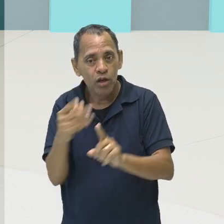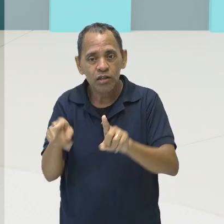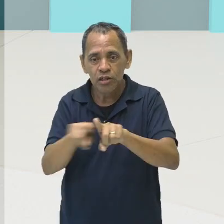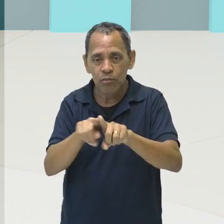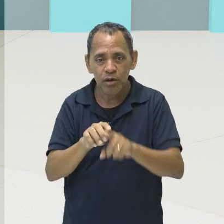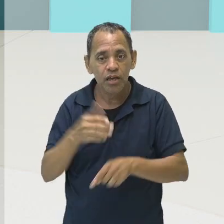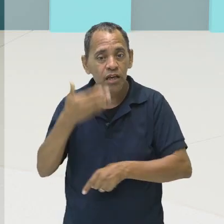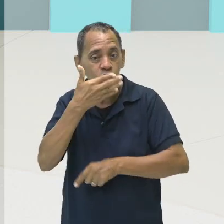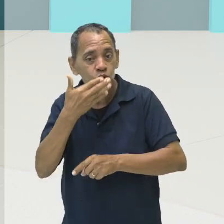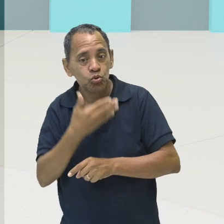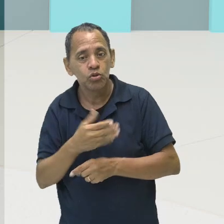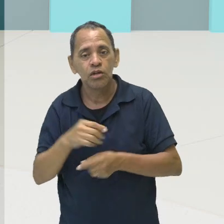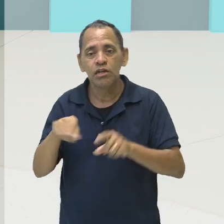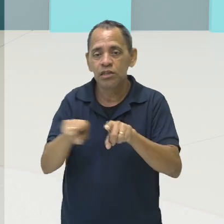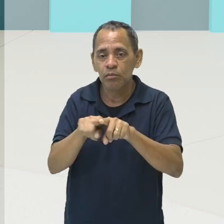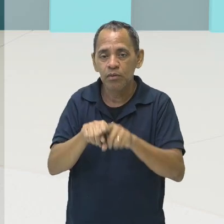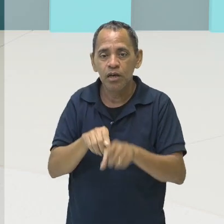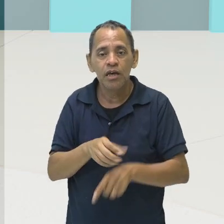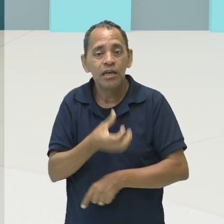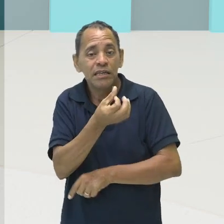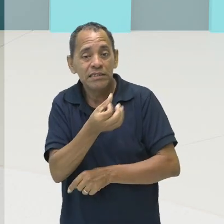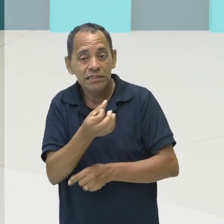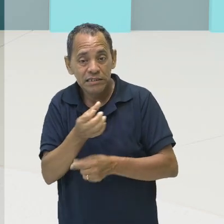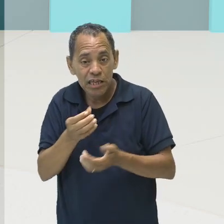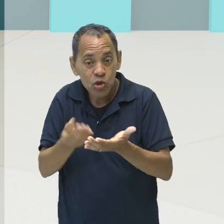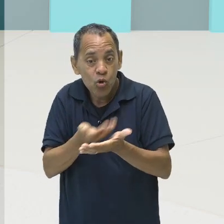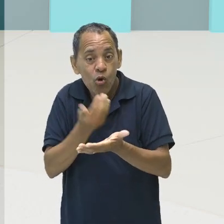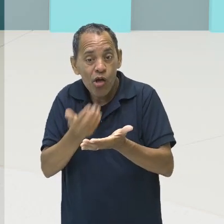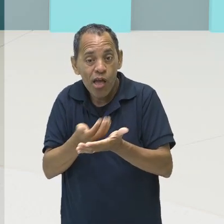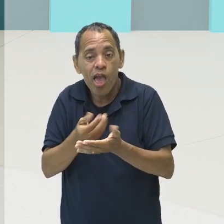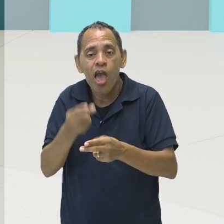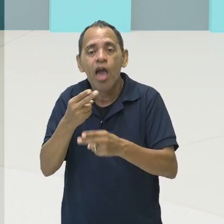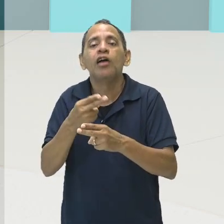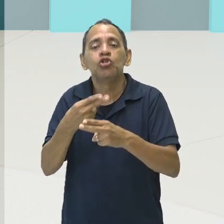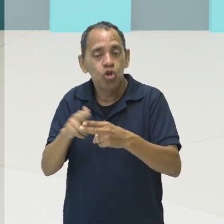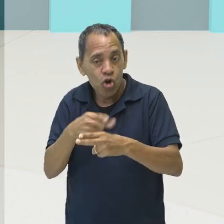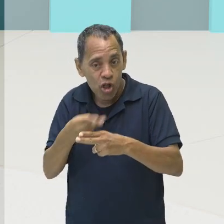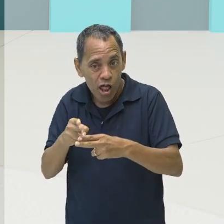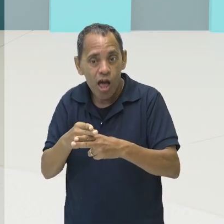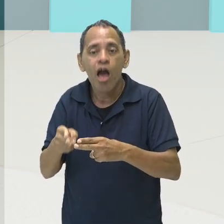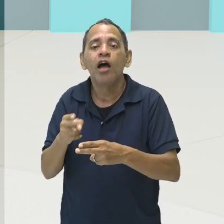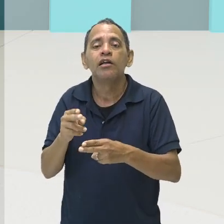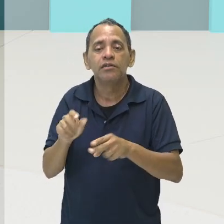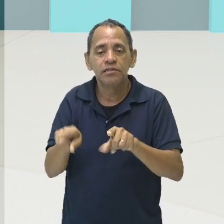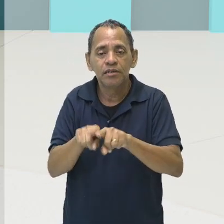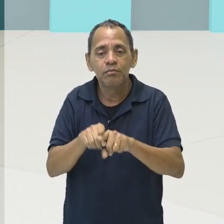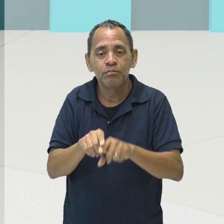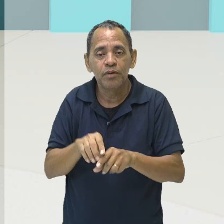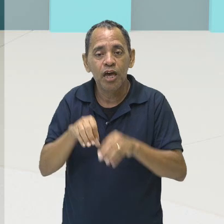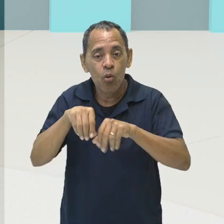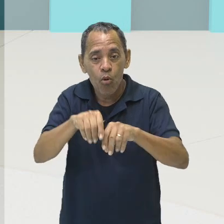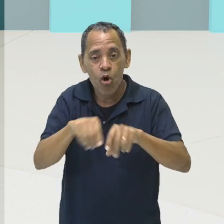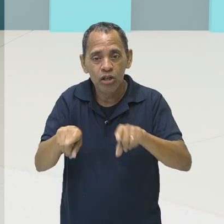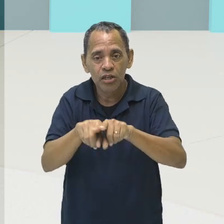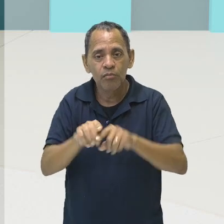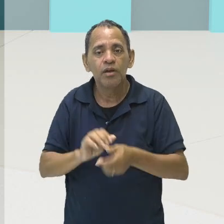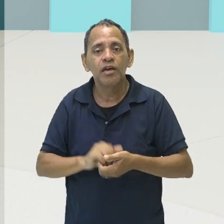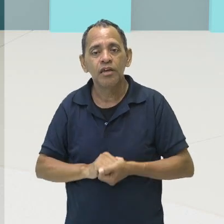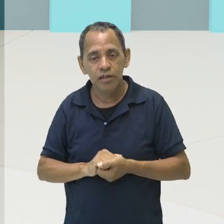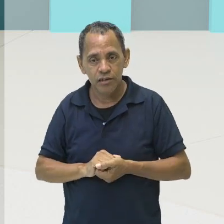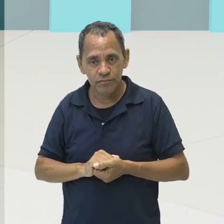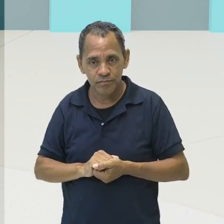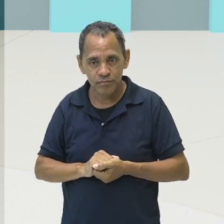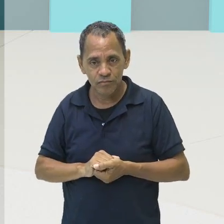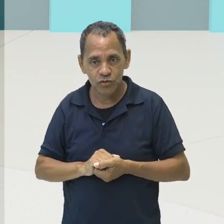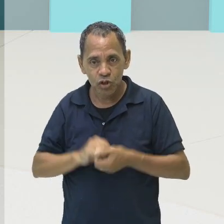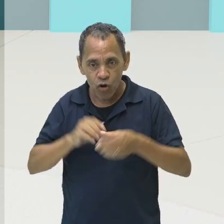xícara de leite, 6 colheres de sopa cheia de chocolate em pó, 1 colher de sopa de fermento em pó e 6 ovos. Viram aí